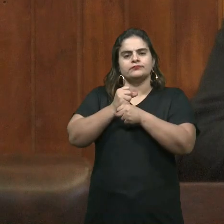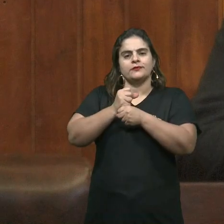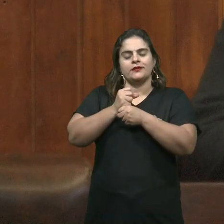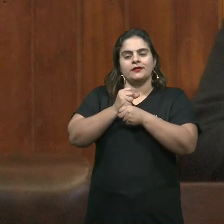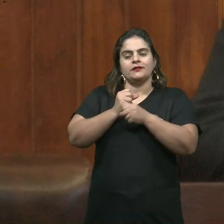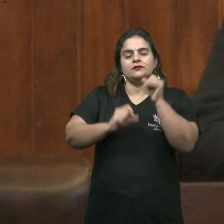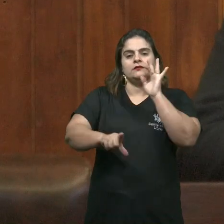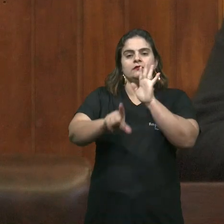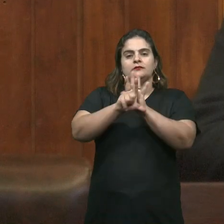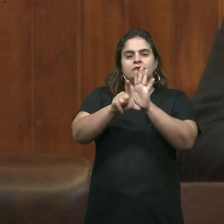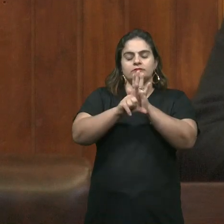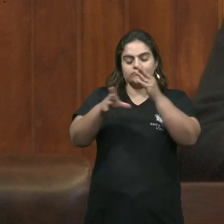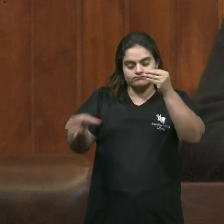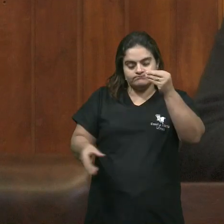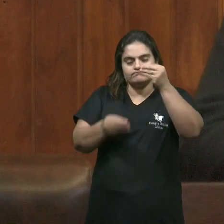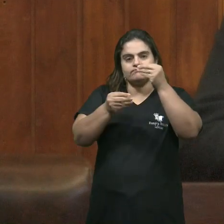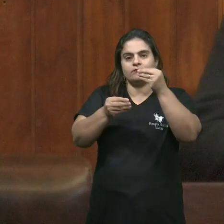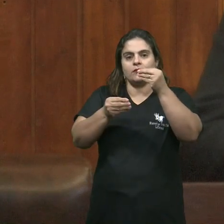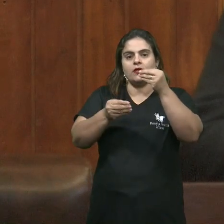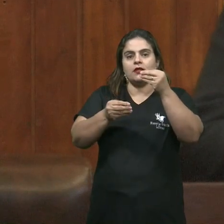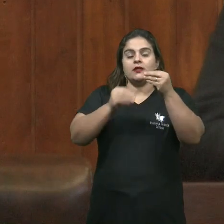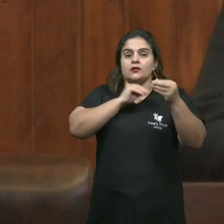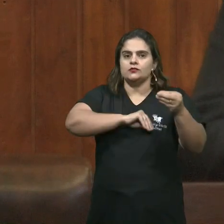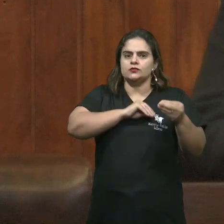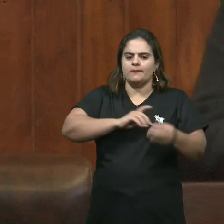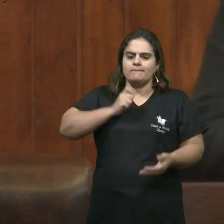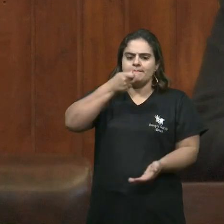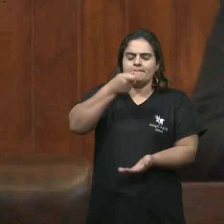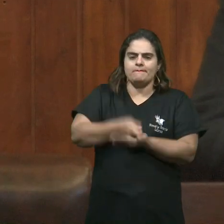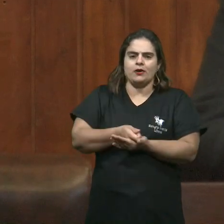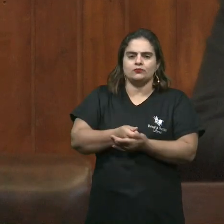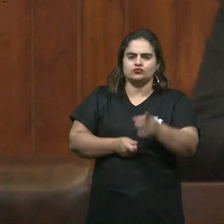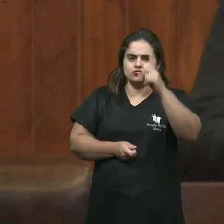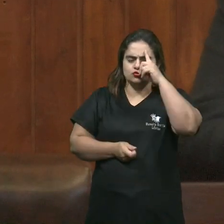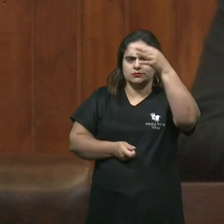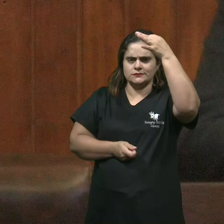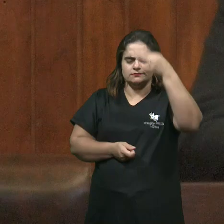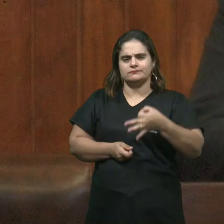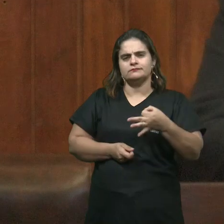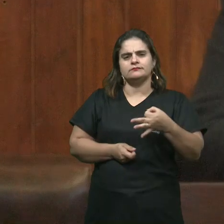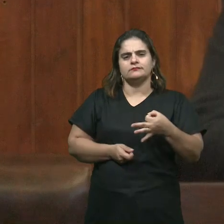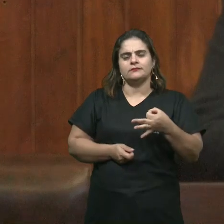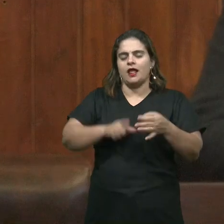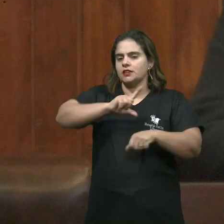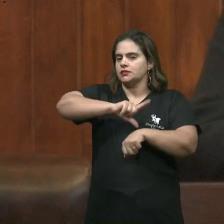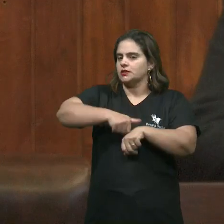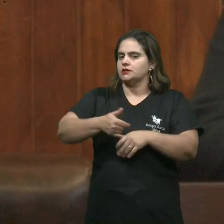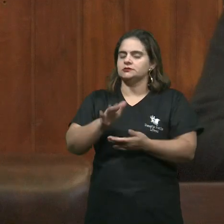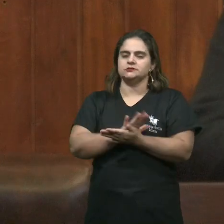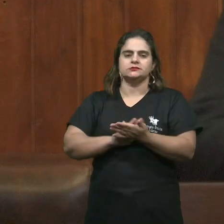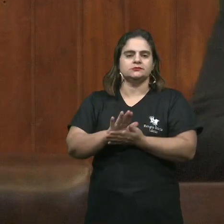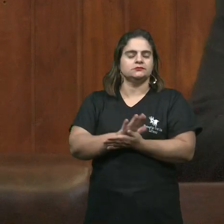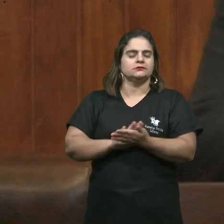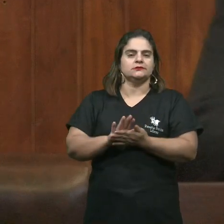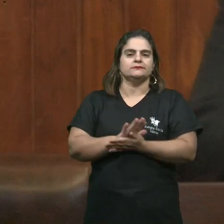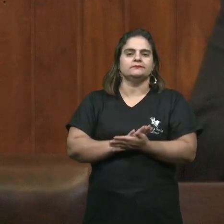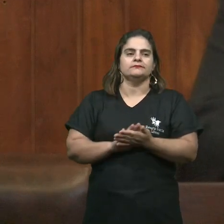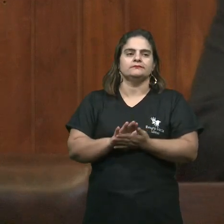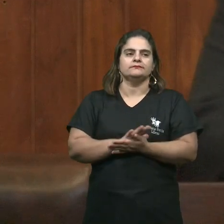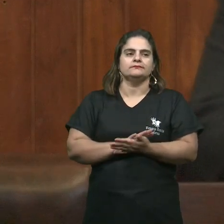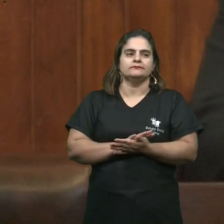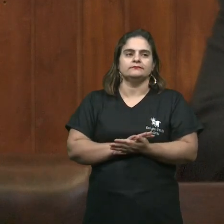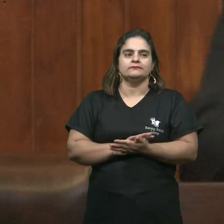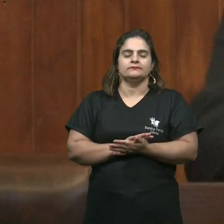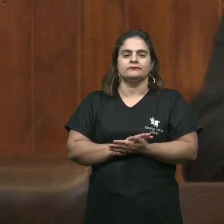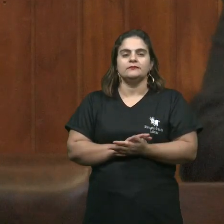da lei orgânica do município, determinando que os salários dos servidores sejam pagos em dia, sem atrasos. Parece